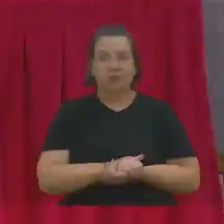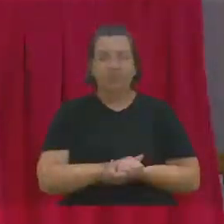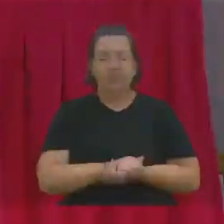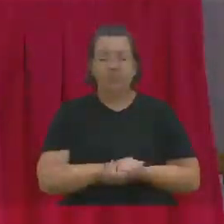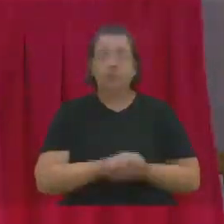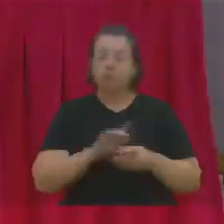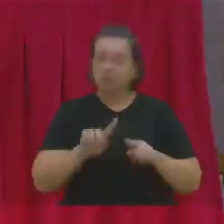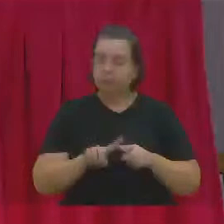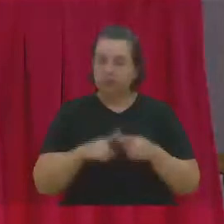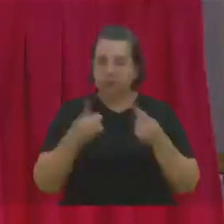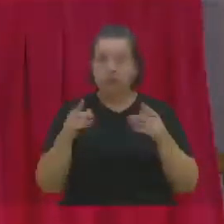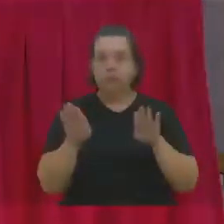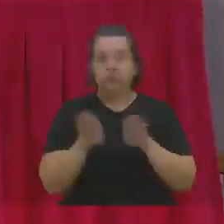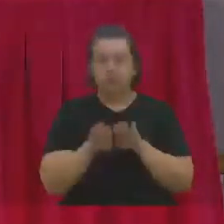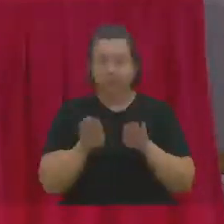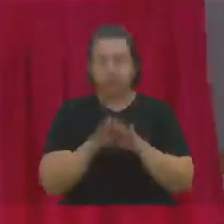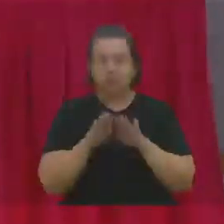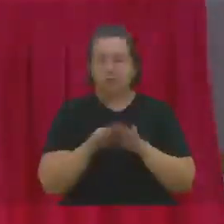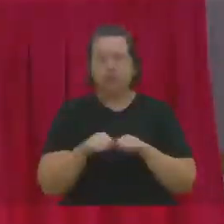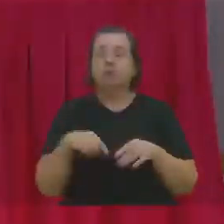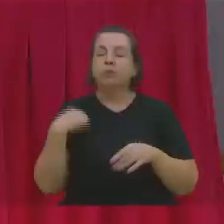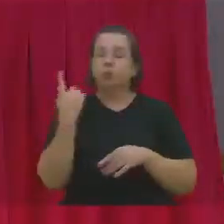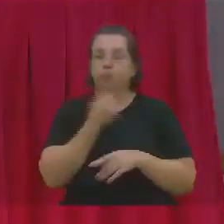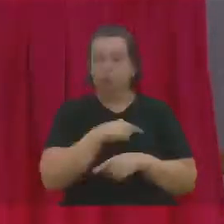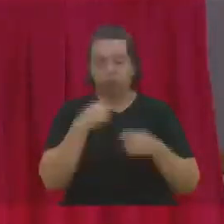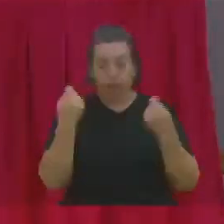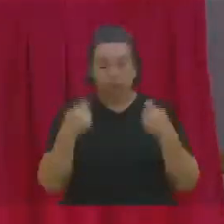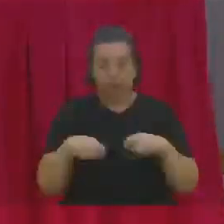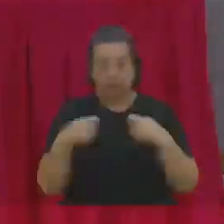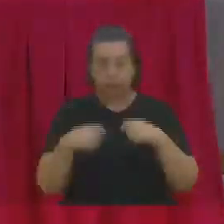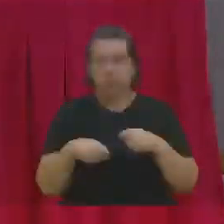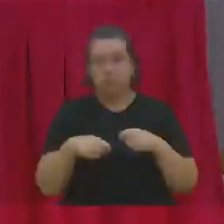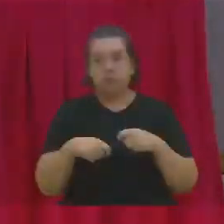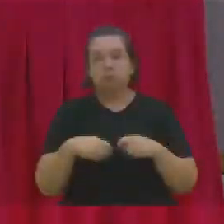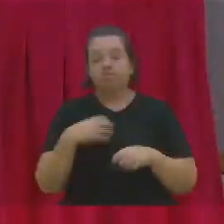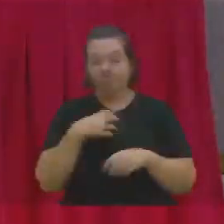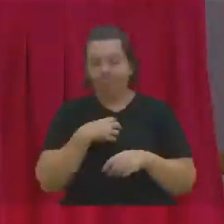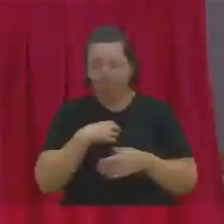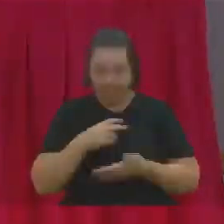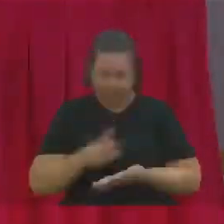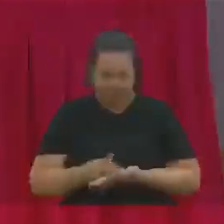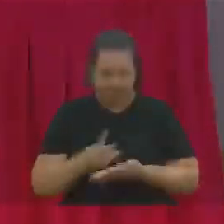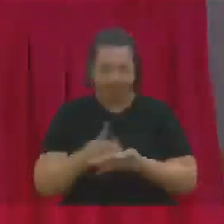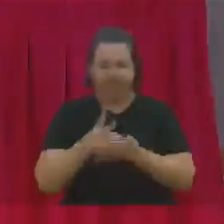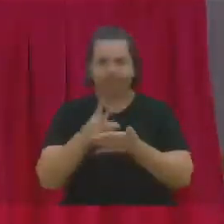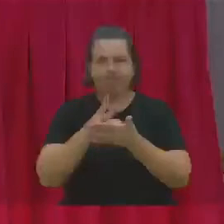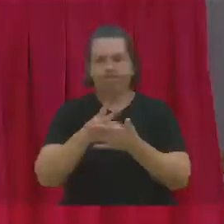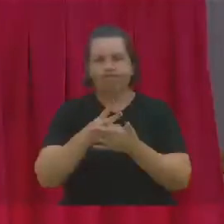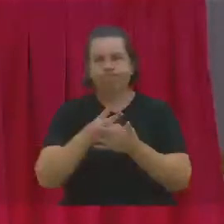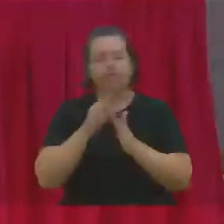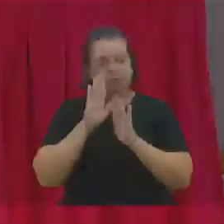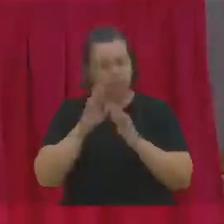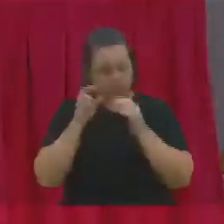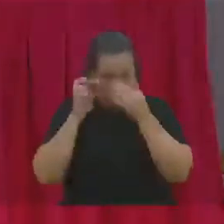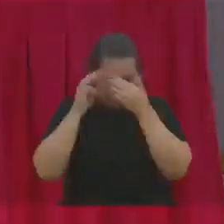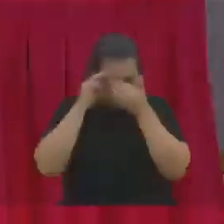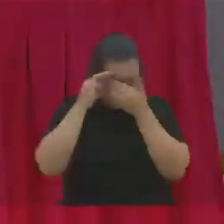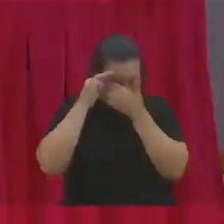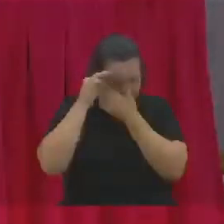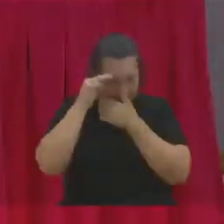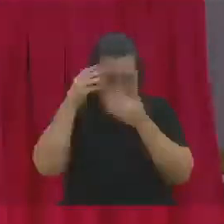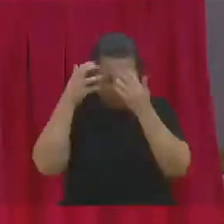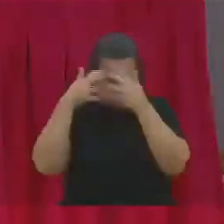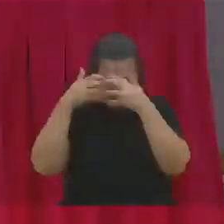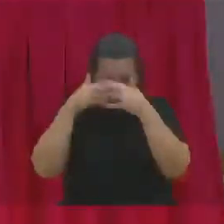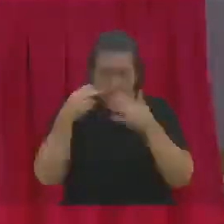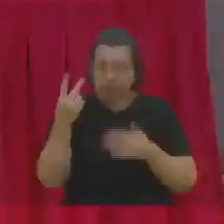Mas ao mesmo tempo, precisaríamos de uma forma constante meditar a segunda